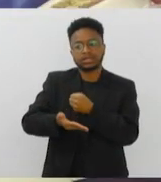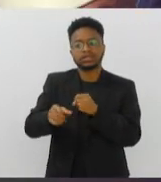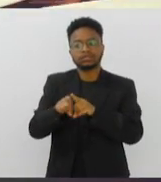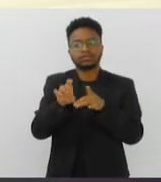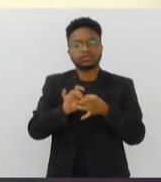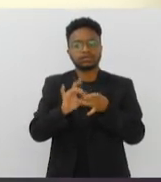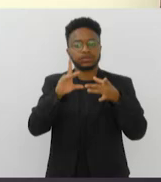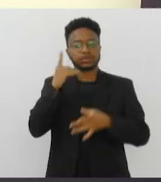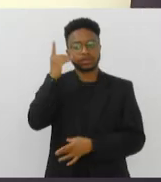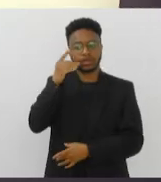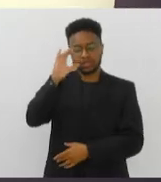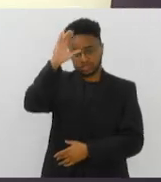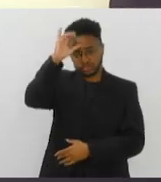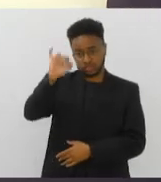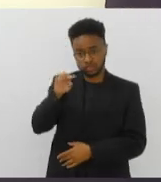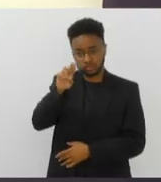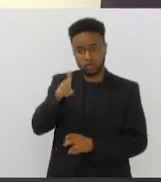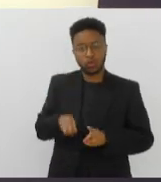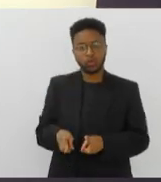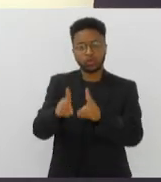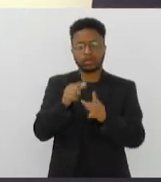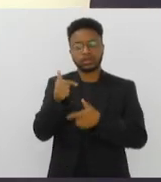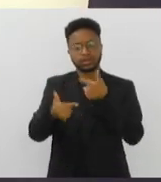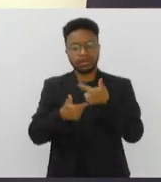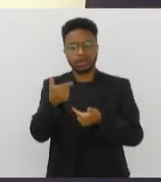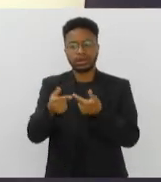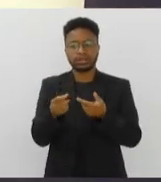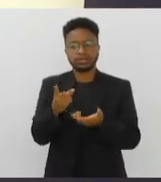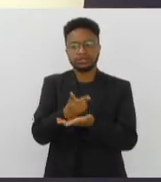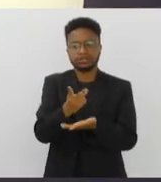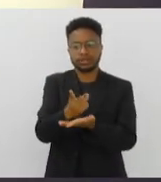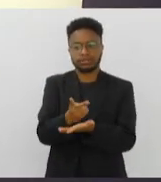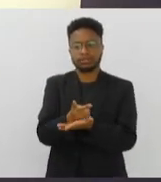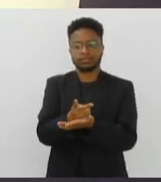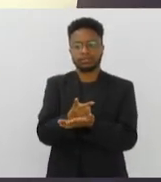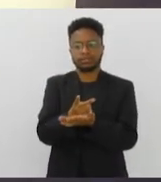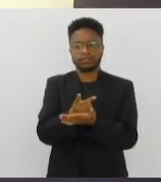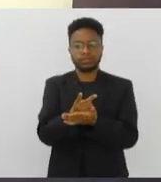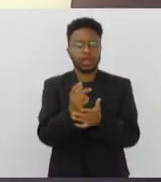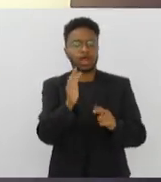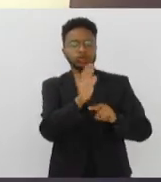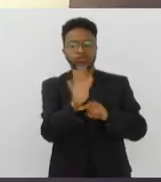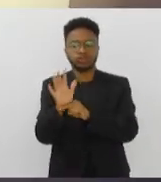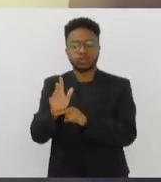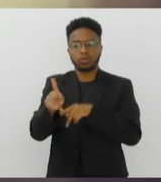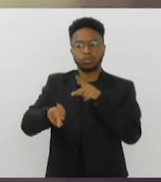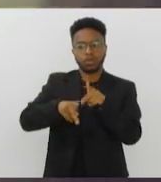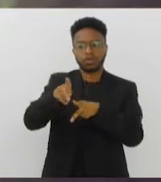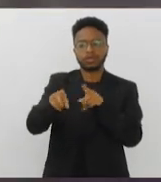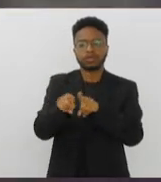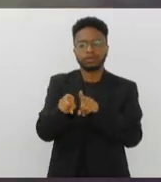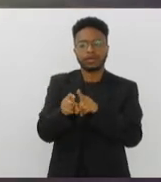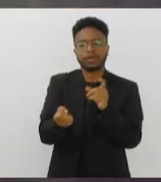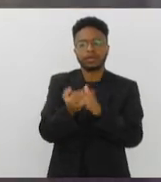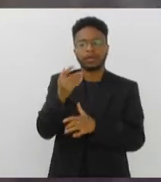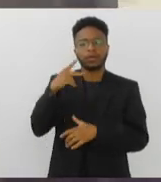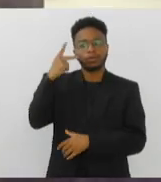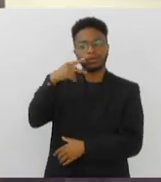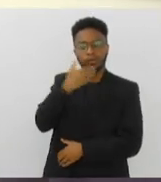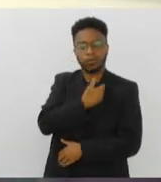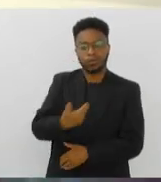deputada Tia Ju continue a trabalhar incansavelmente em prol da população, desenvolvendo políticas